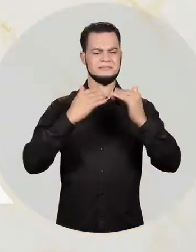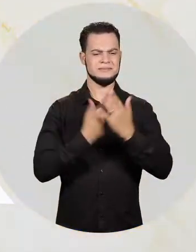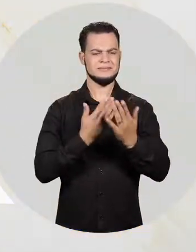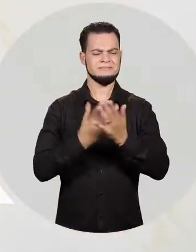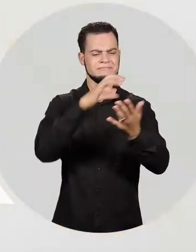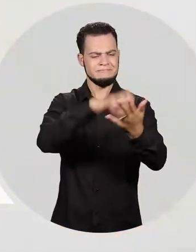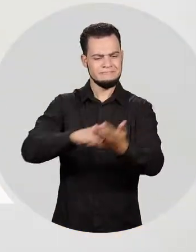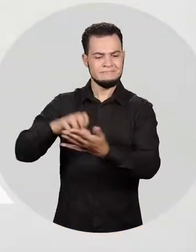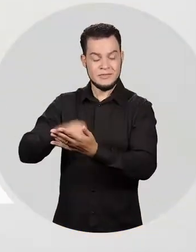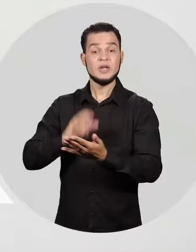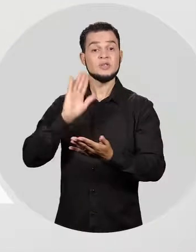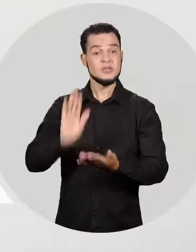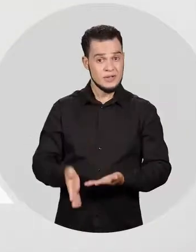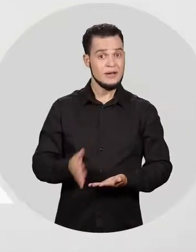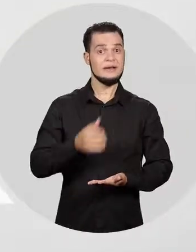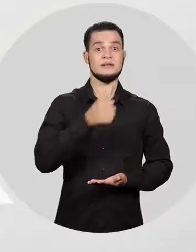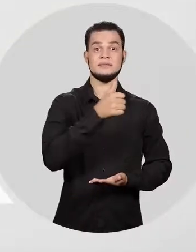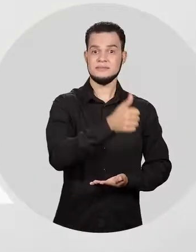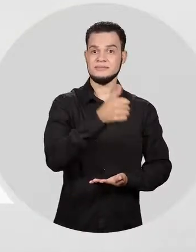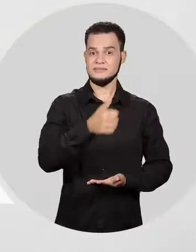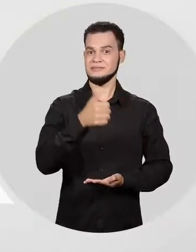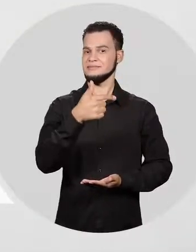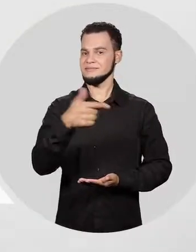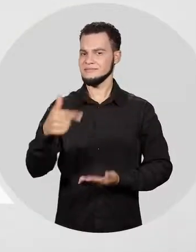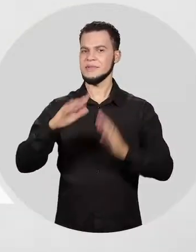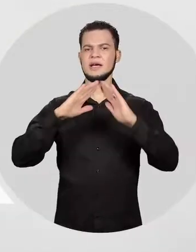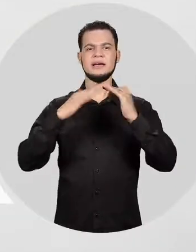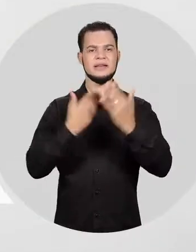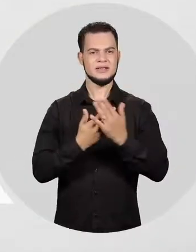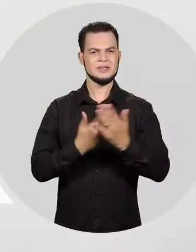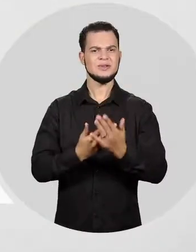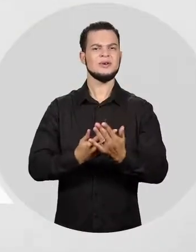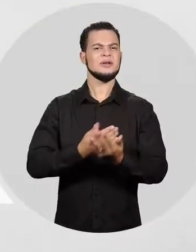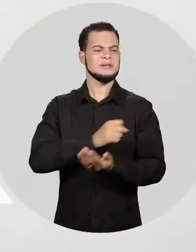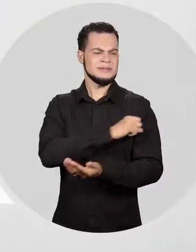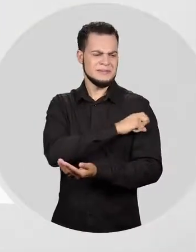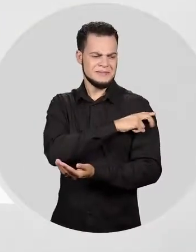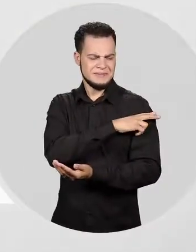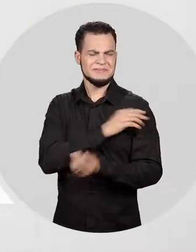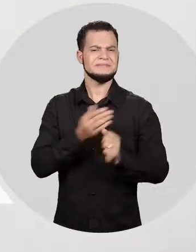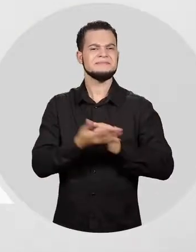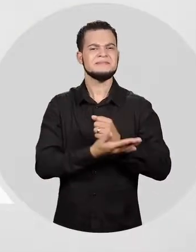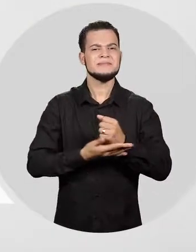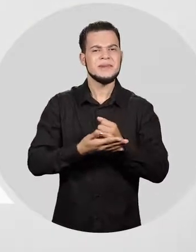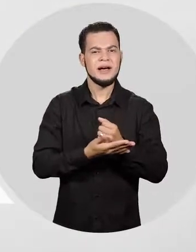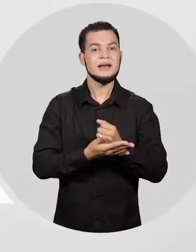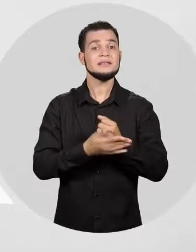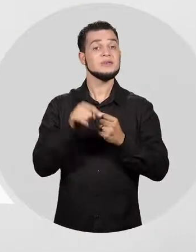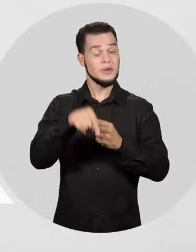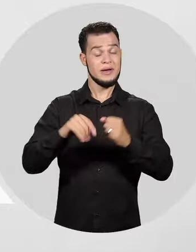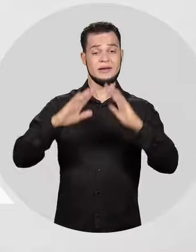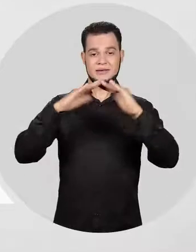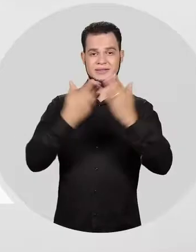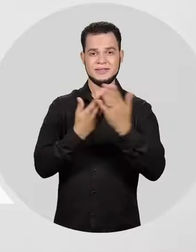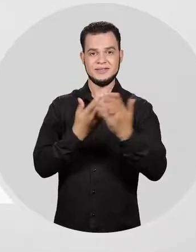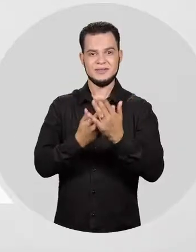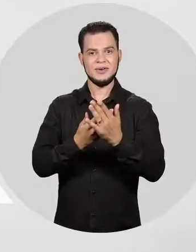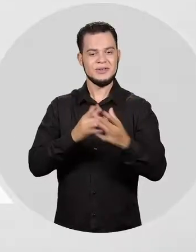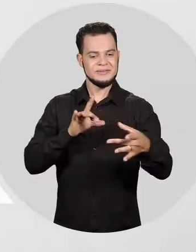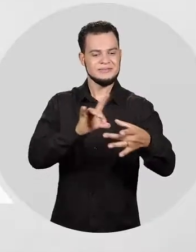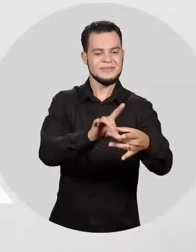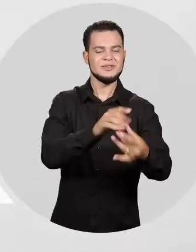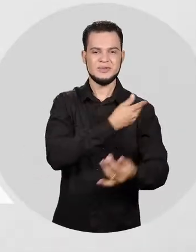foram selecionadas 1.122 escolas estaduais de ensino fundamental que compõem o Programa de Governo Escolas